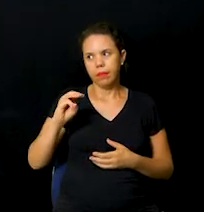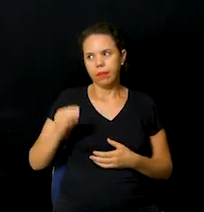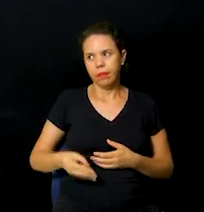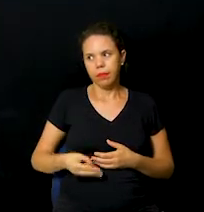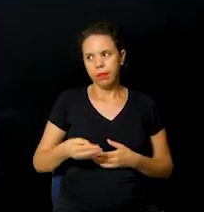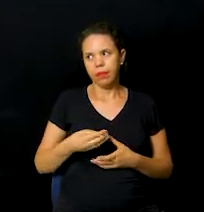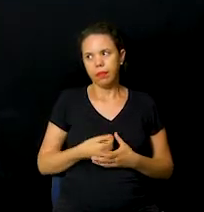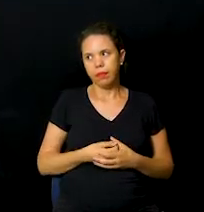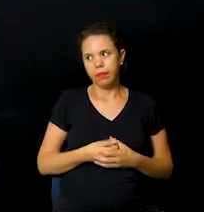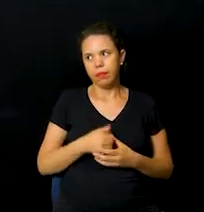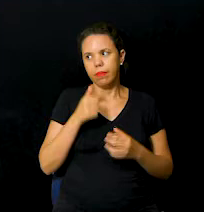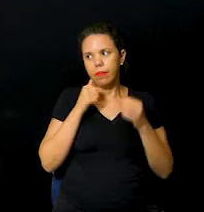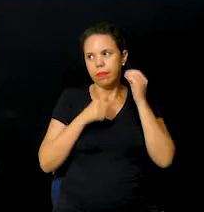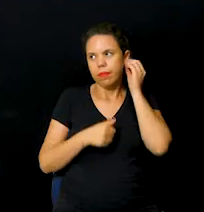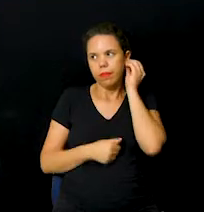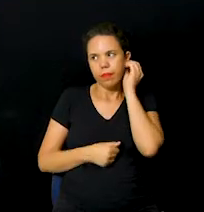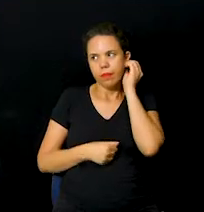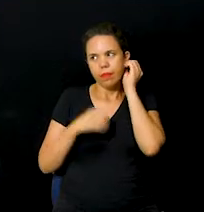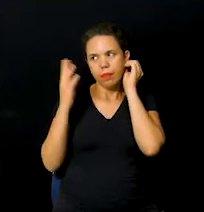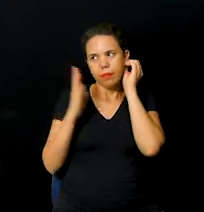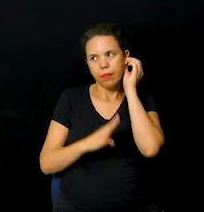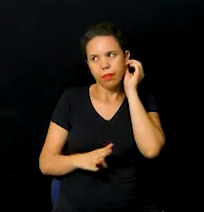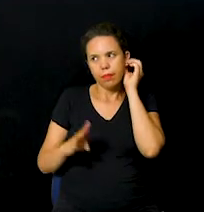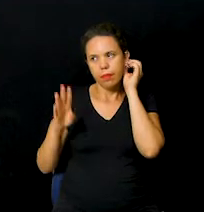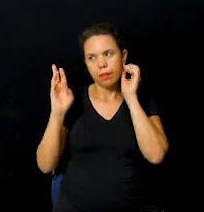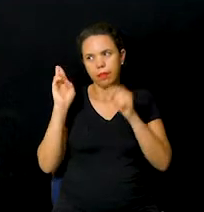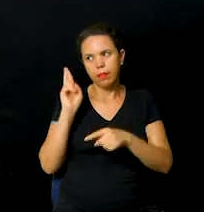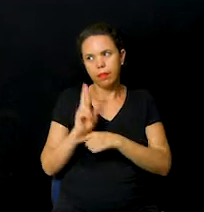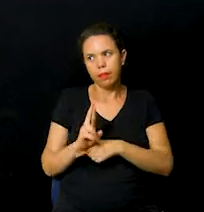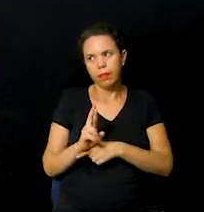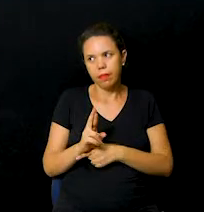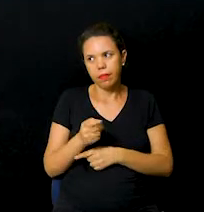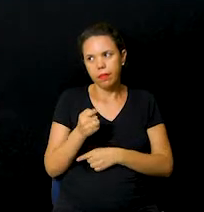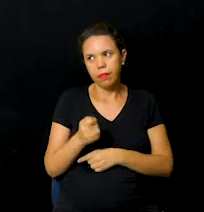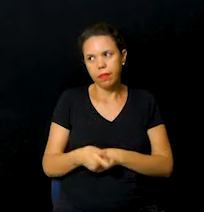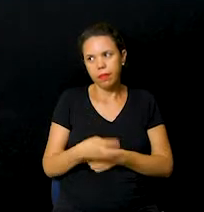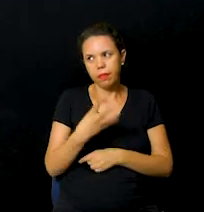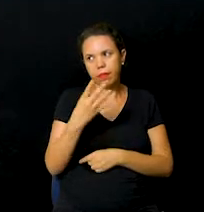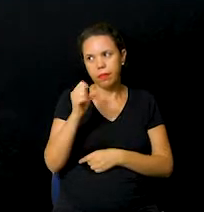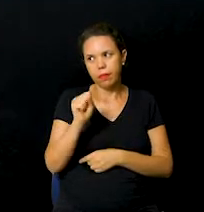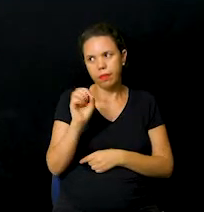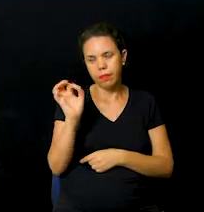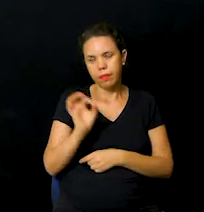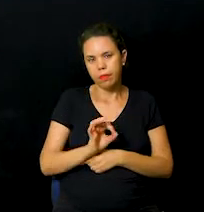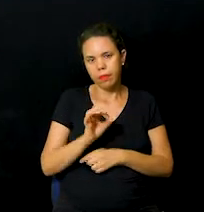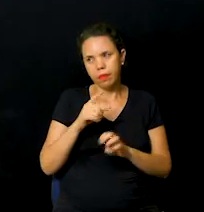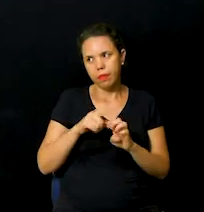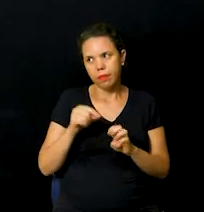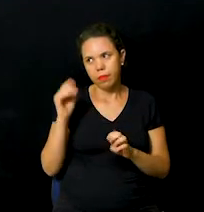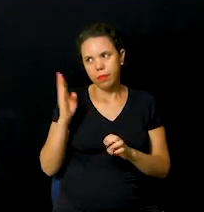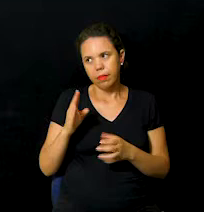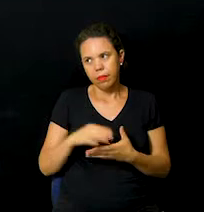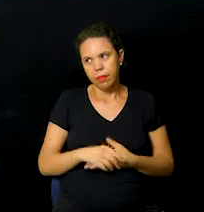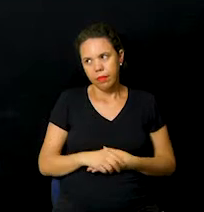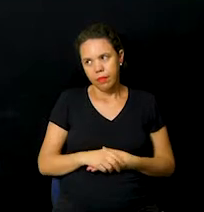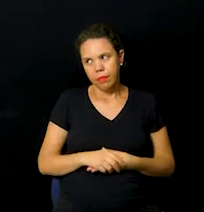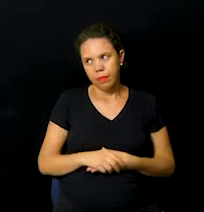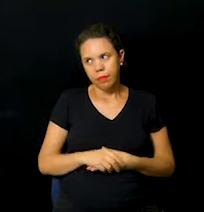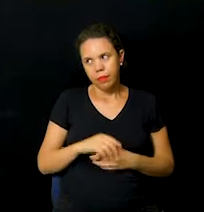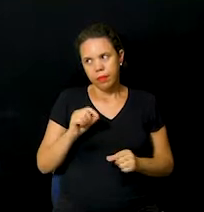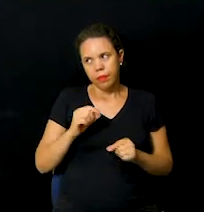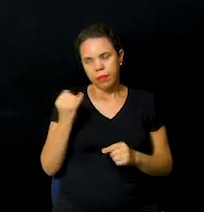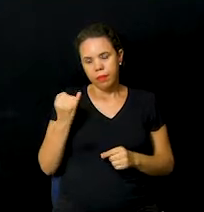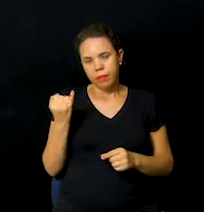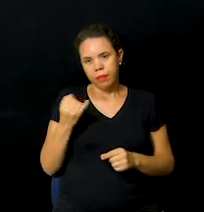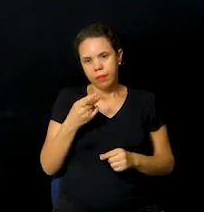né, 30 milhões de mulheres no Brasil, né, representando quase 48% aí do empreendedorismo